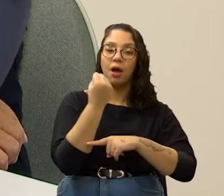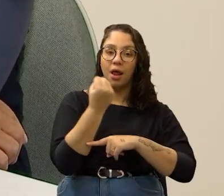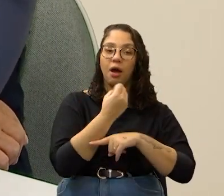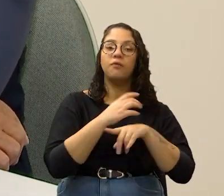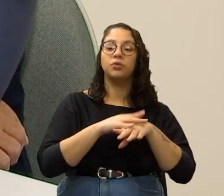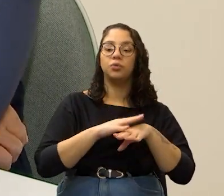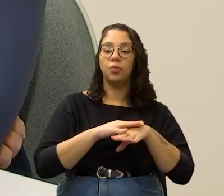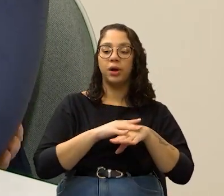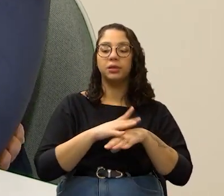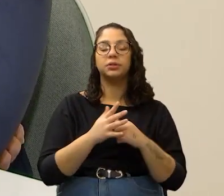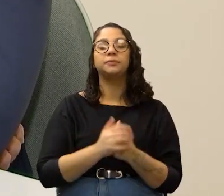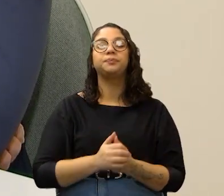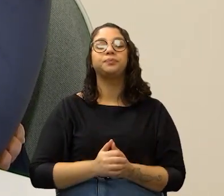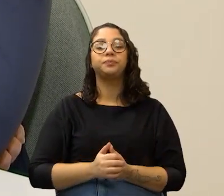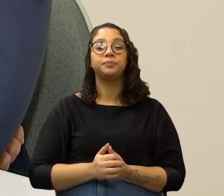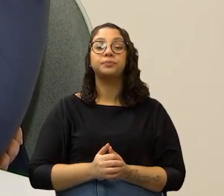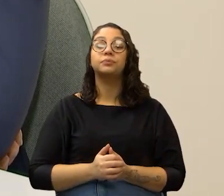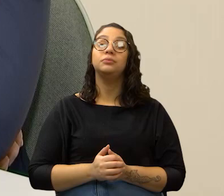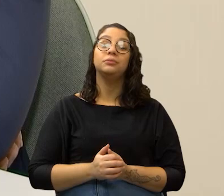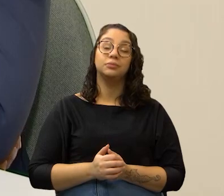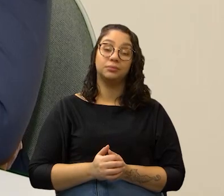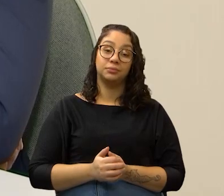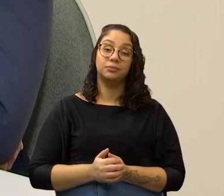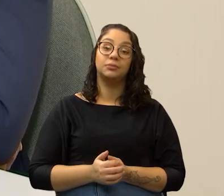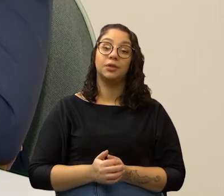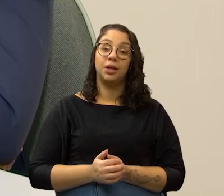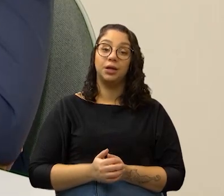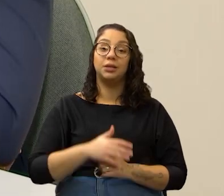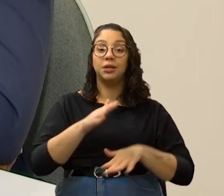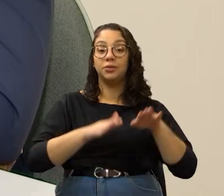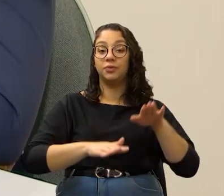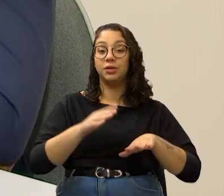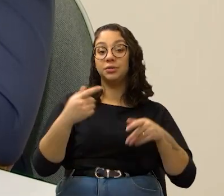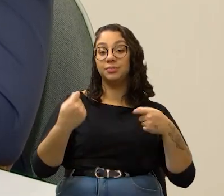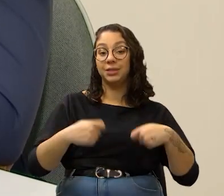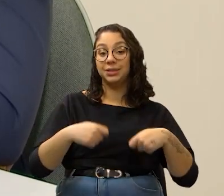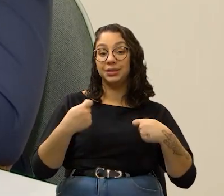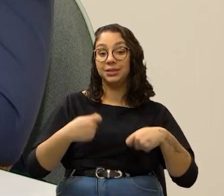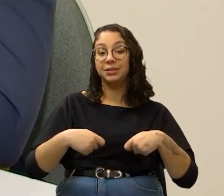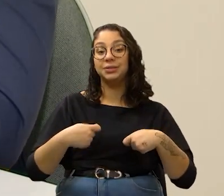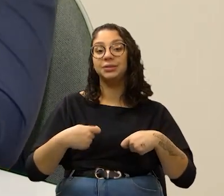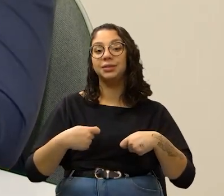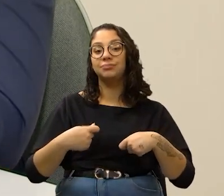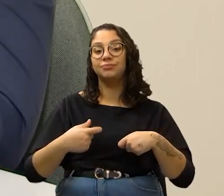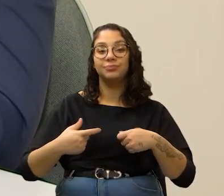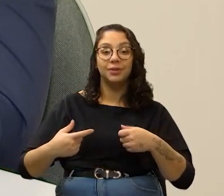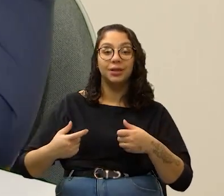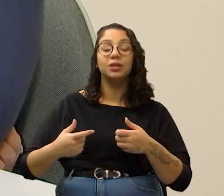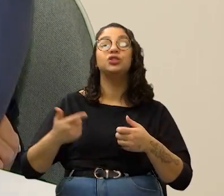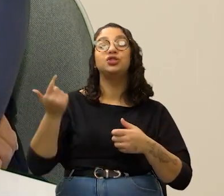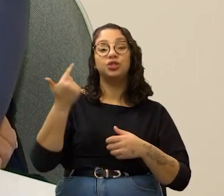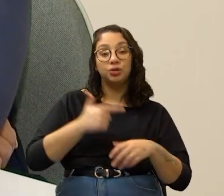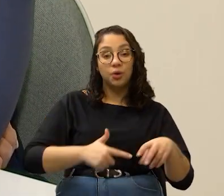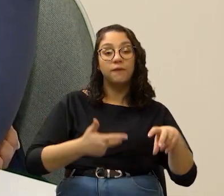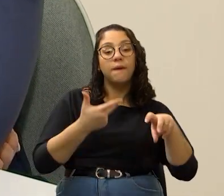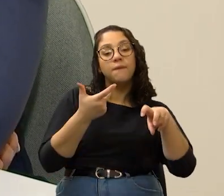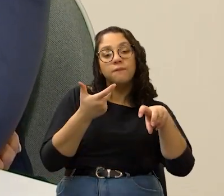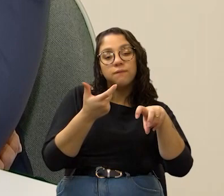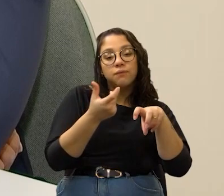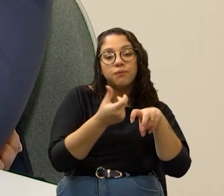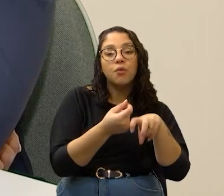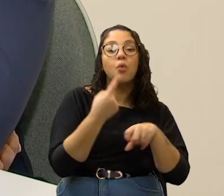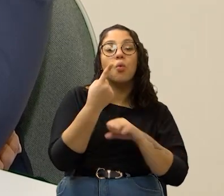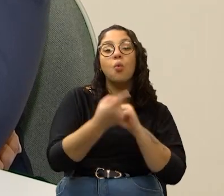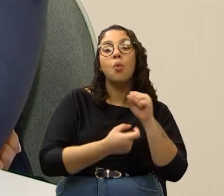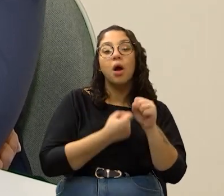da doença, né, e que acabam, por exemplo, tendo que fazer uma reaplicação, e